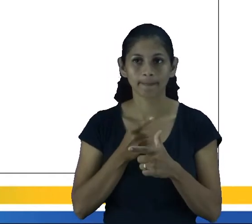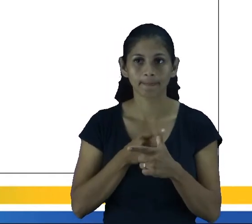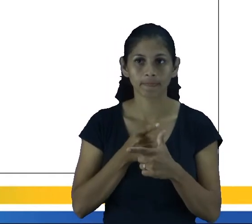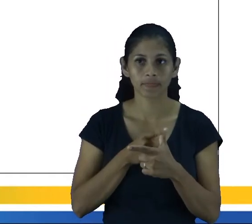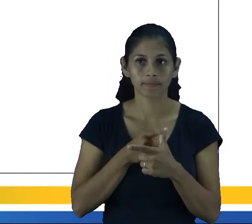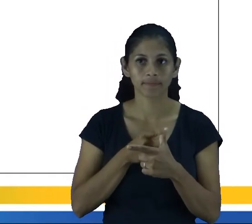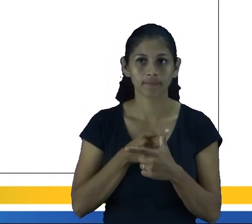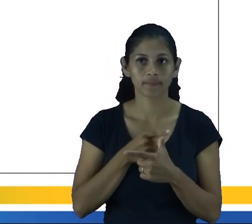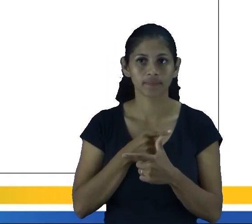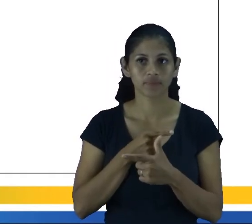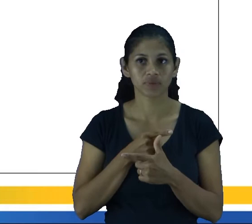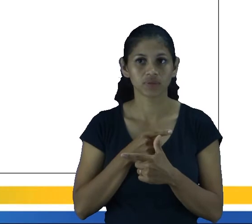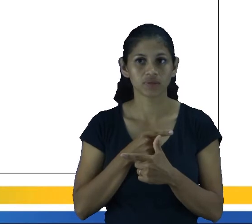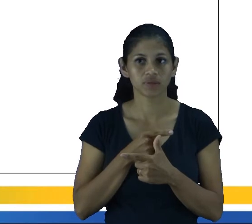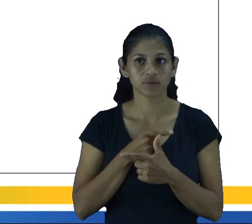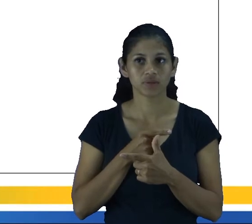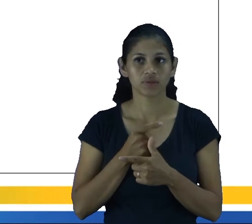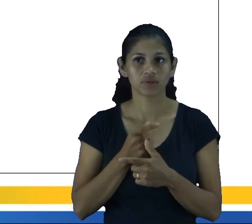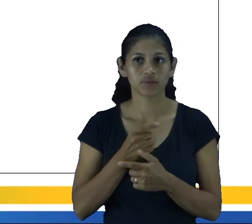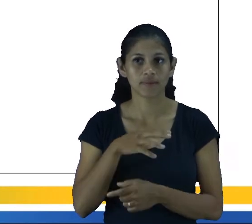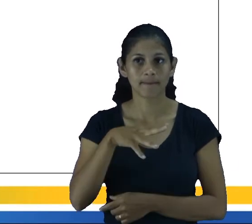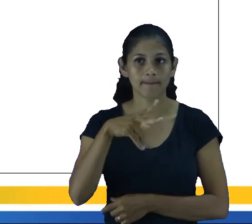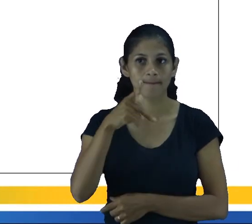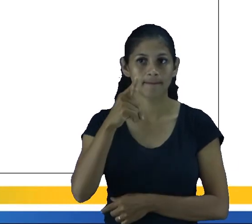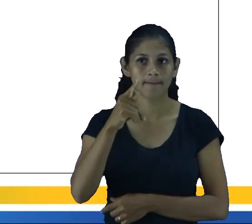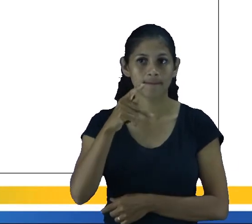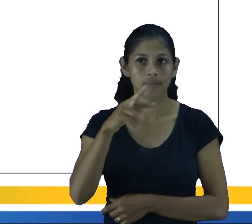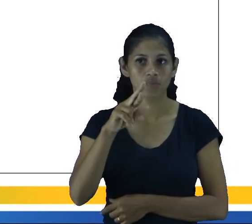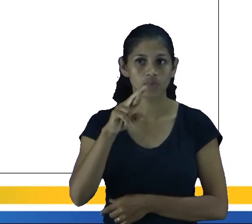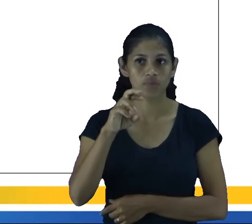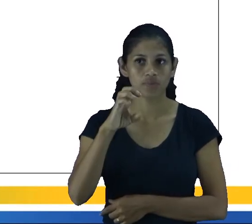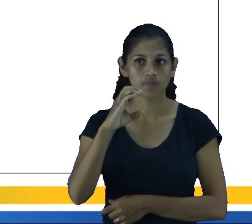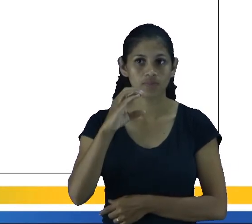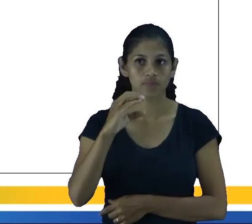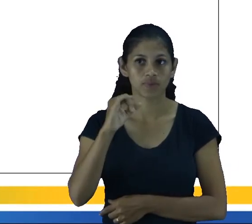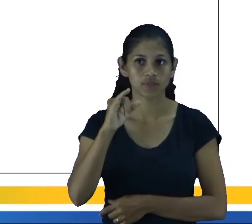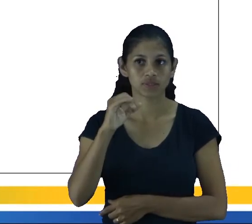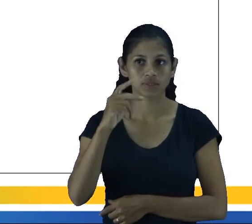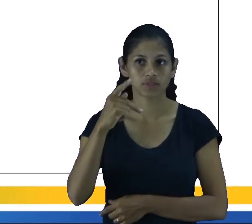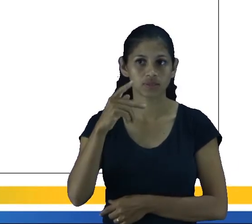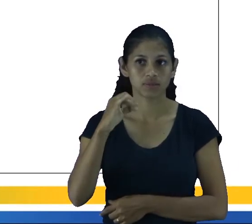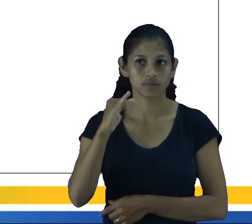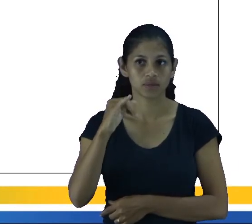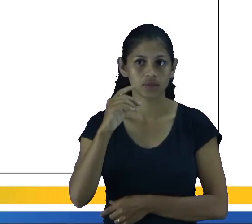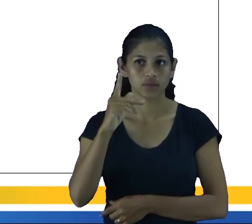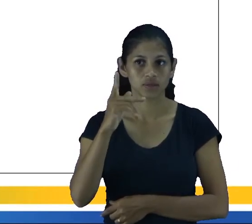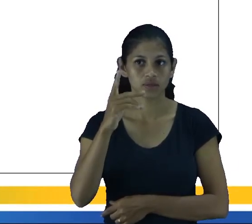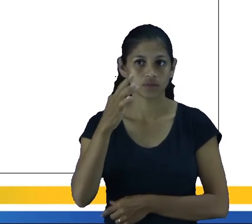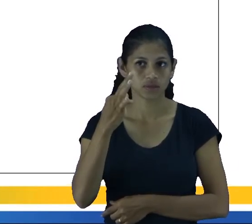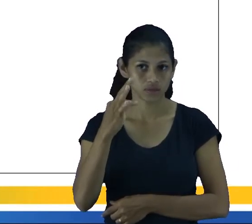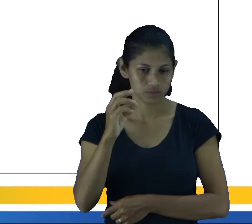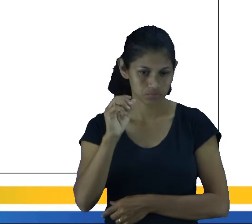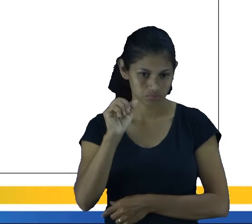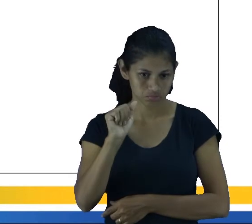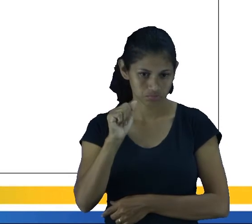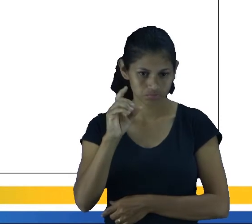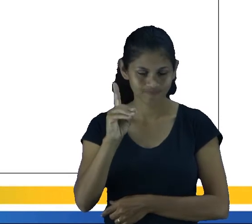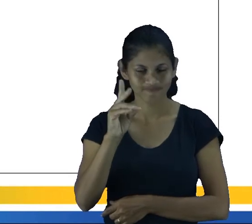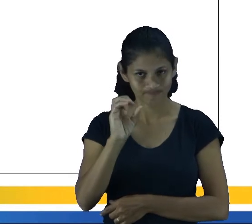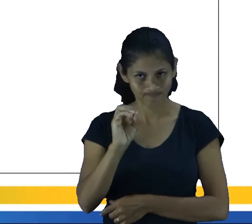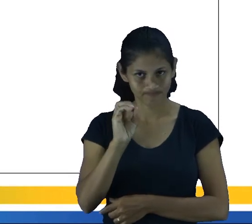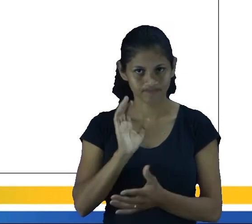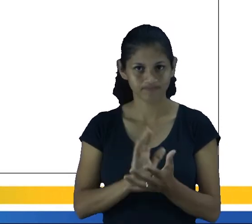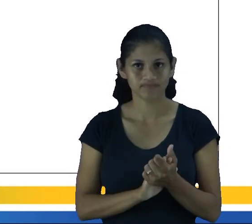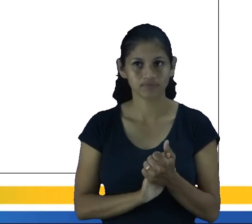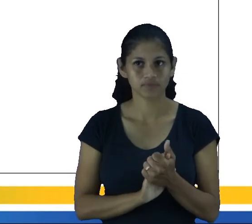de um precipitado. Lembra que a gente viu aquela reação? Ela formou um precipitado insolúvel. Então, quando ocorre a